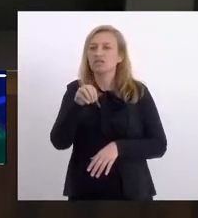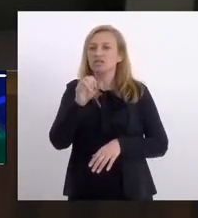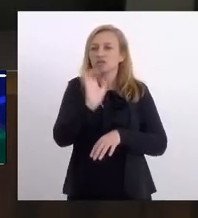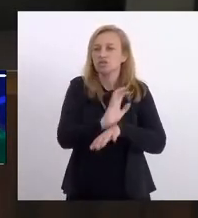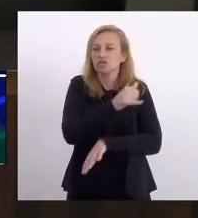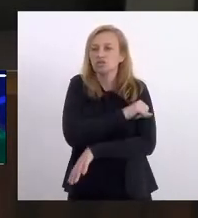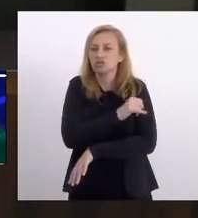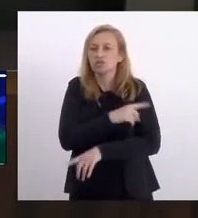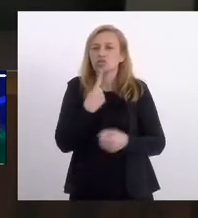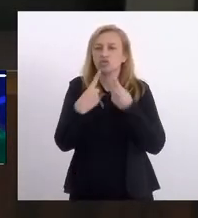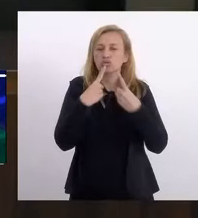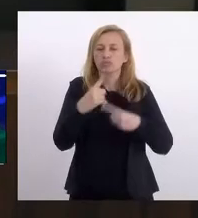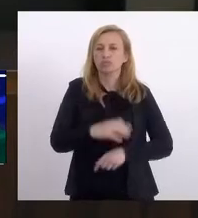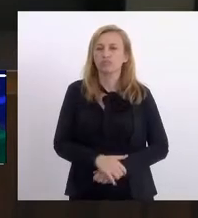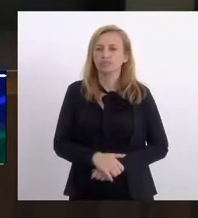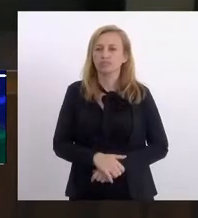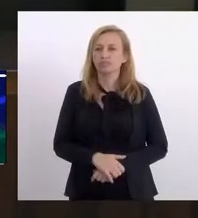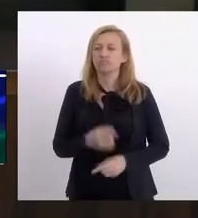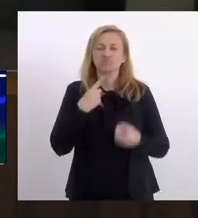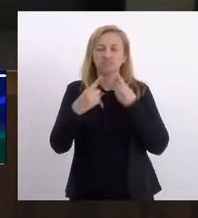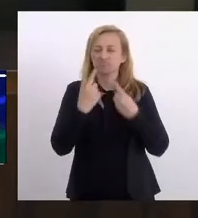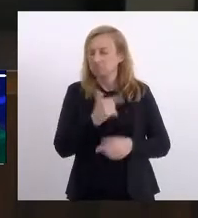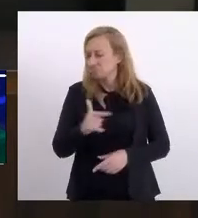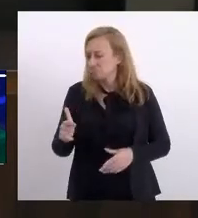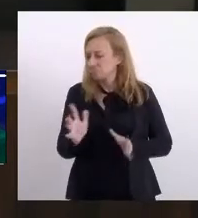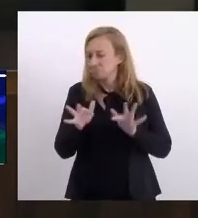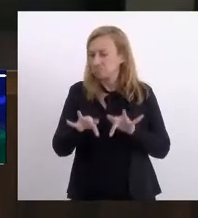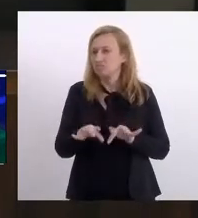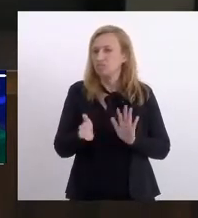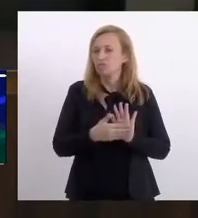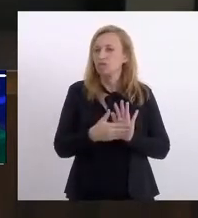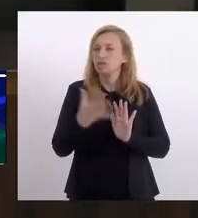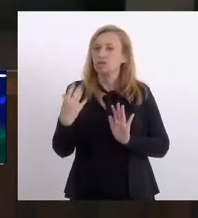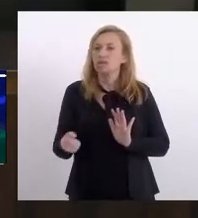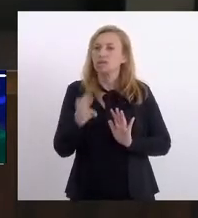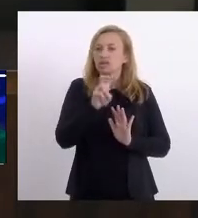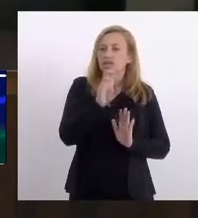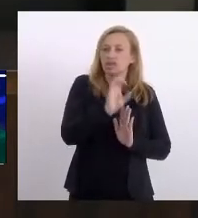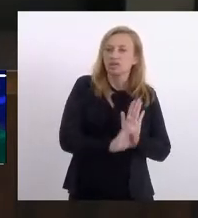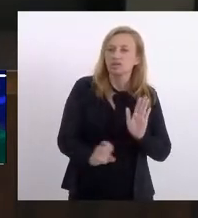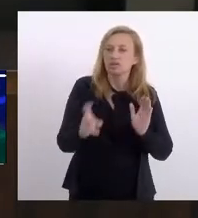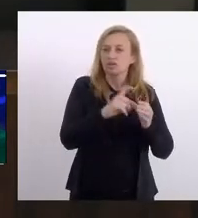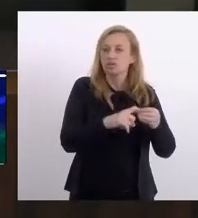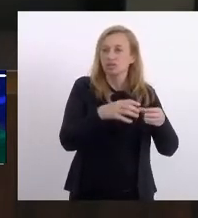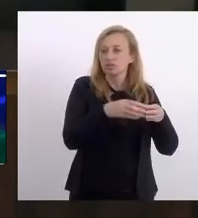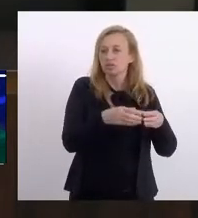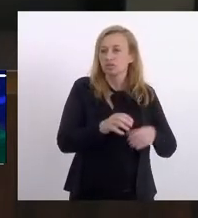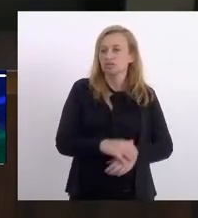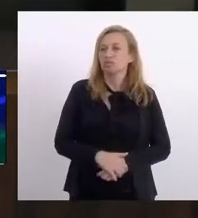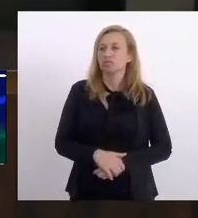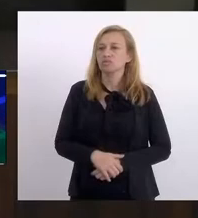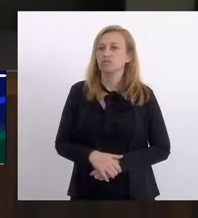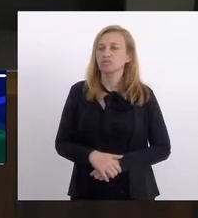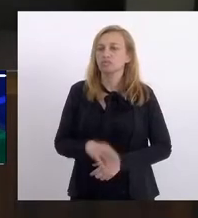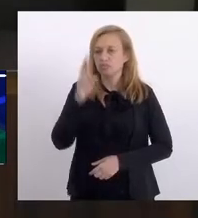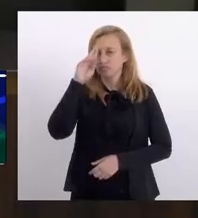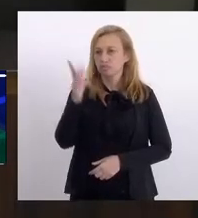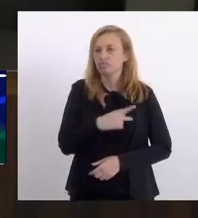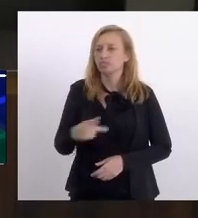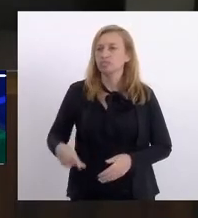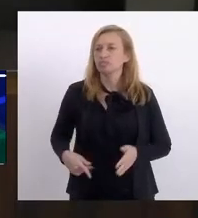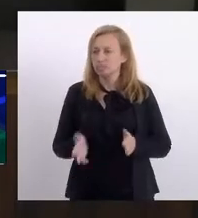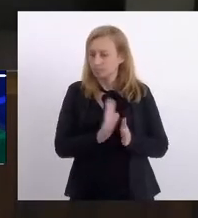Janeiro. Em discussão, não havendo quem queira discutir, encerrada a discussão, a presente proposta recebeu 5 emendas. Senhor presidente, torna as comissões. Questão de